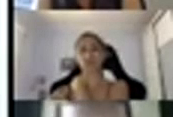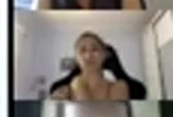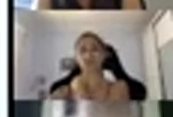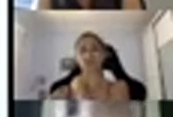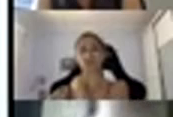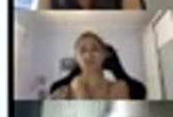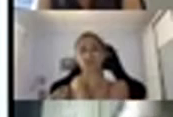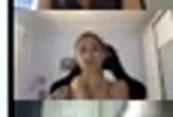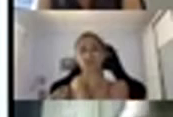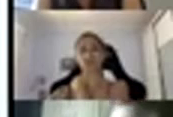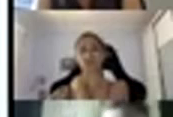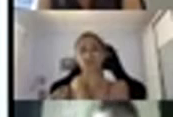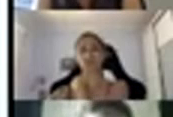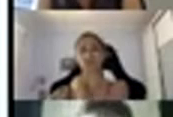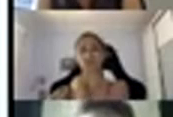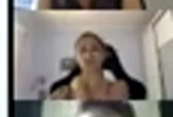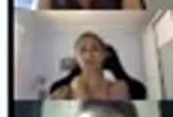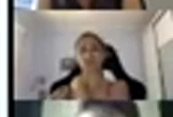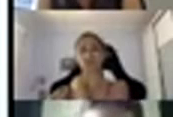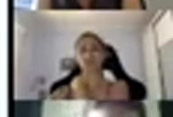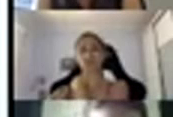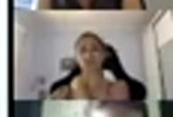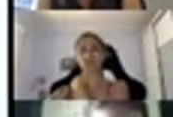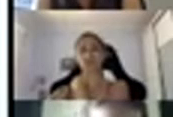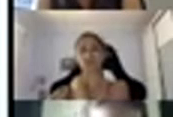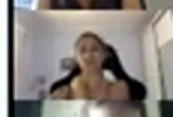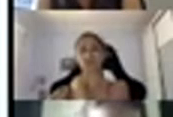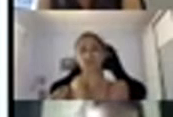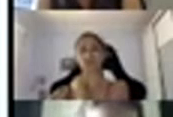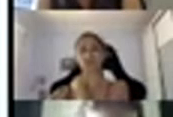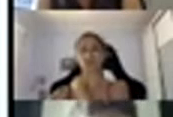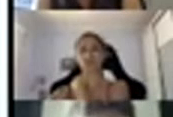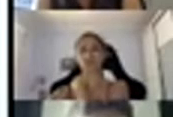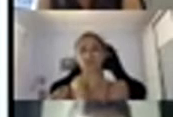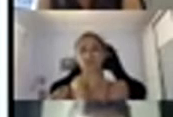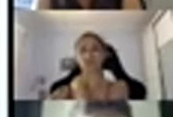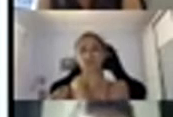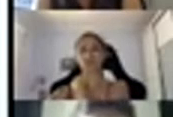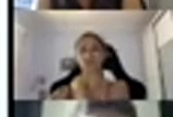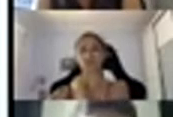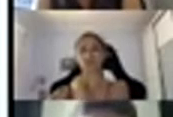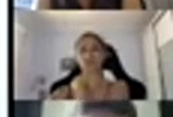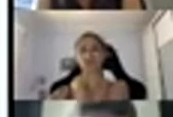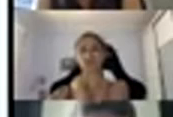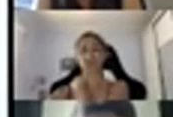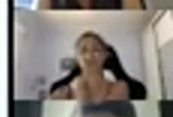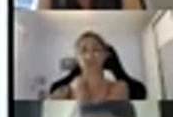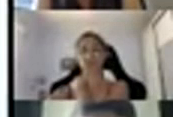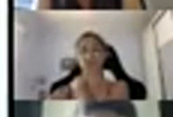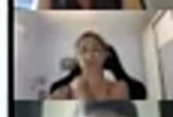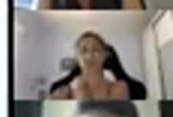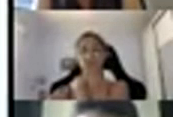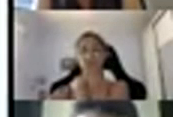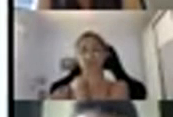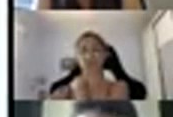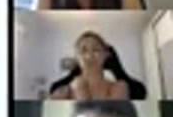morrer de todo jeito, o que a gente teve? 2019, para o período de 16 de março até 22 de novembro, eu só um pouquinho,